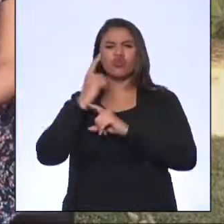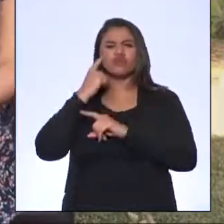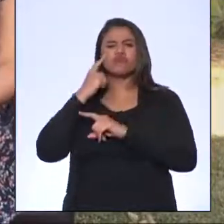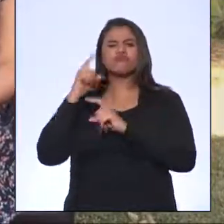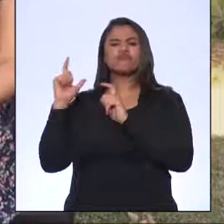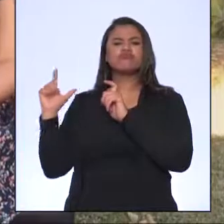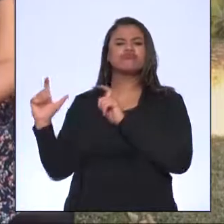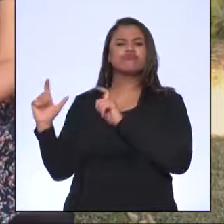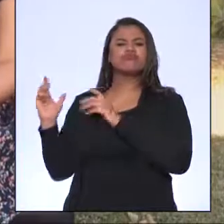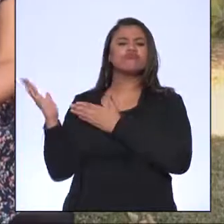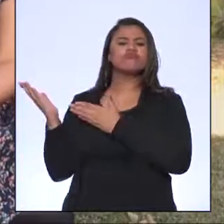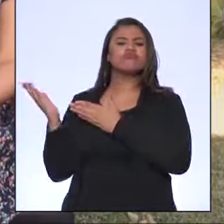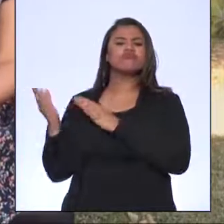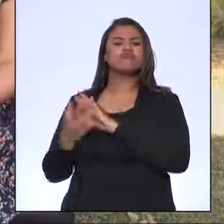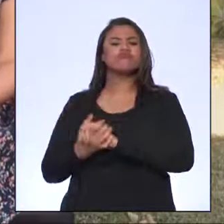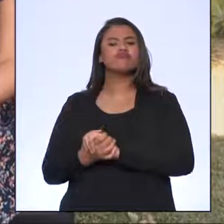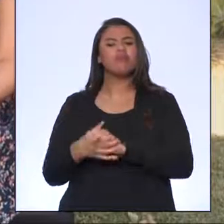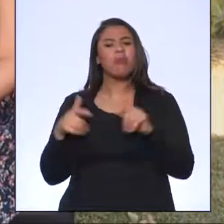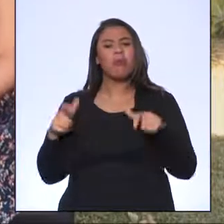aqui no mapa?